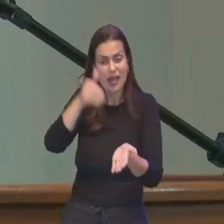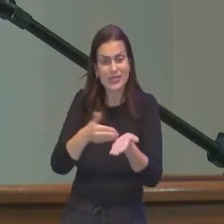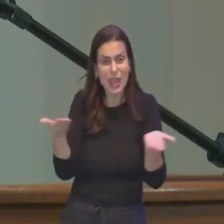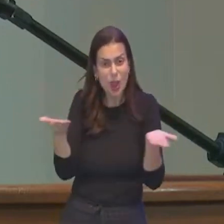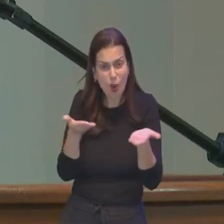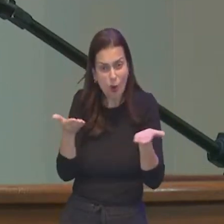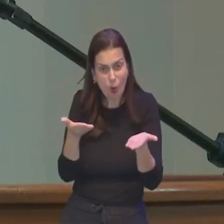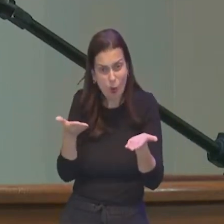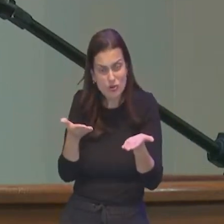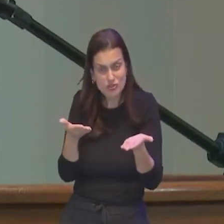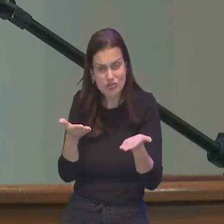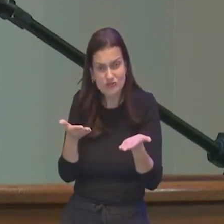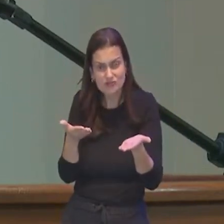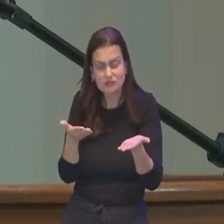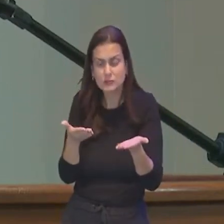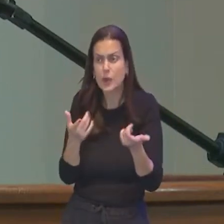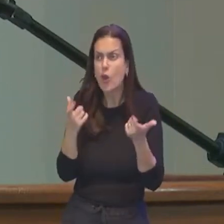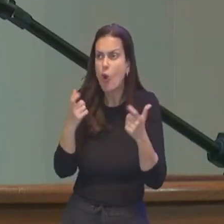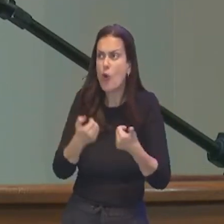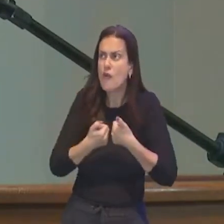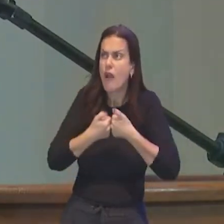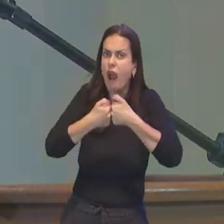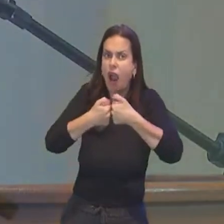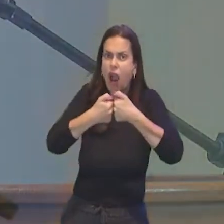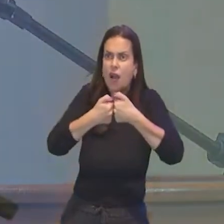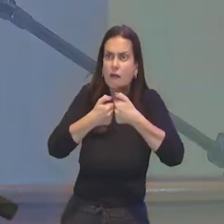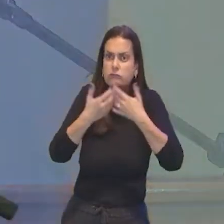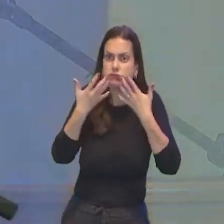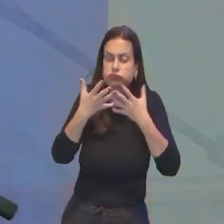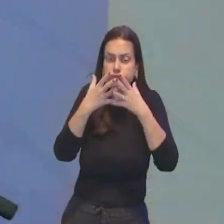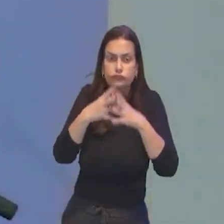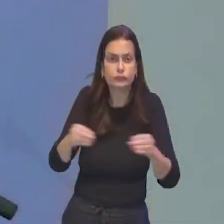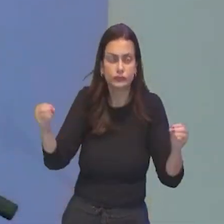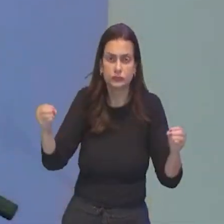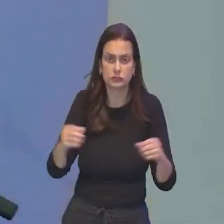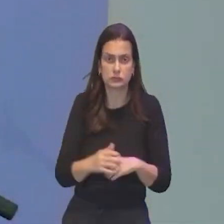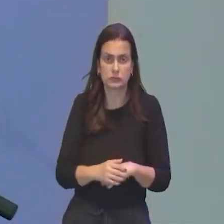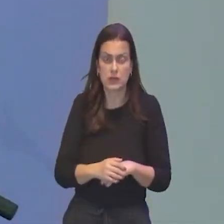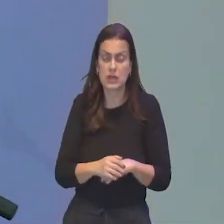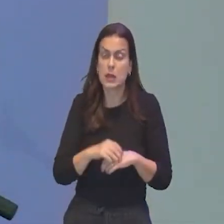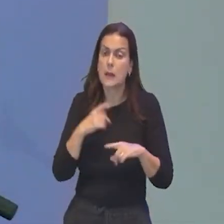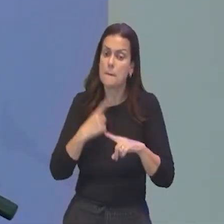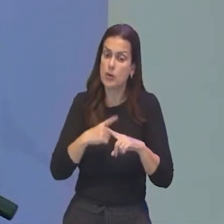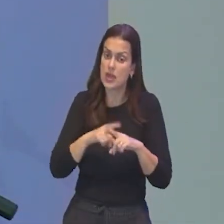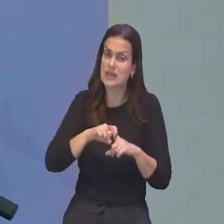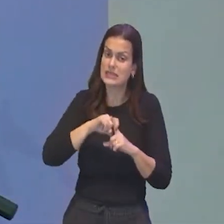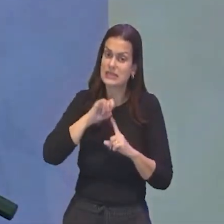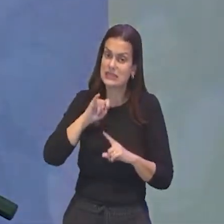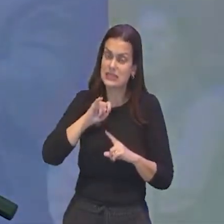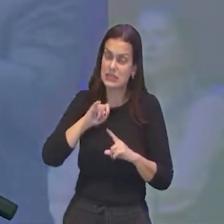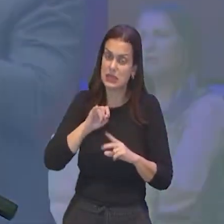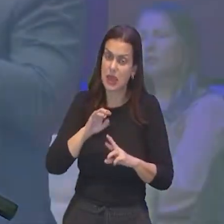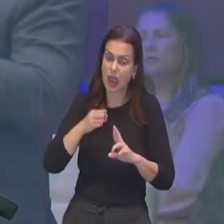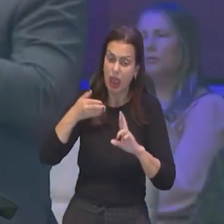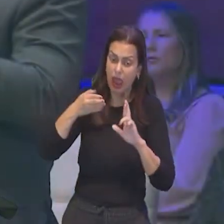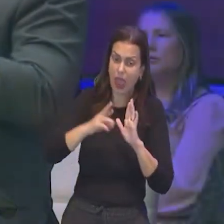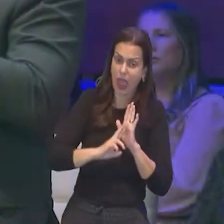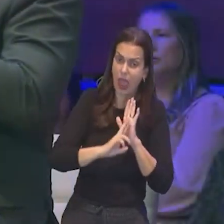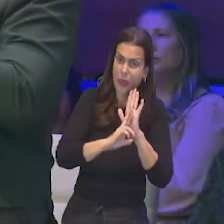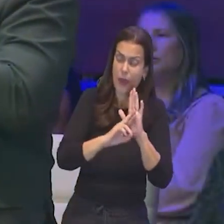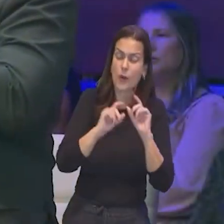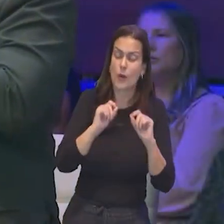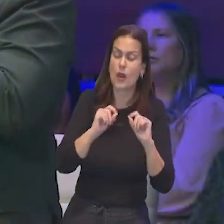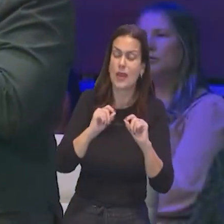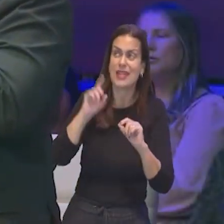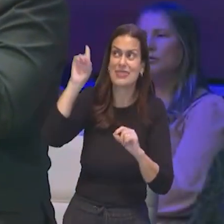esta arca estaria. E se a arca representava a presença de Deus, no